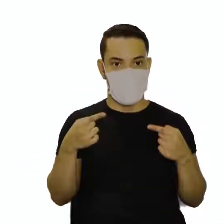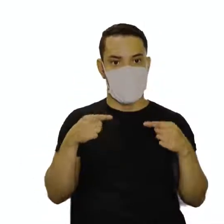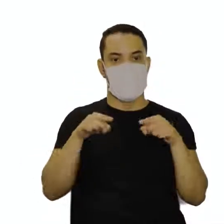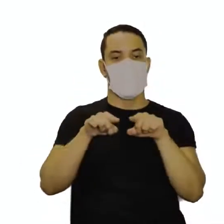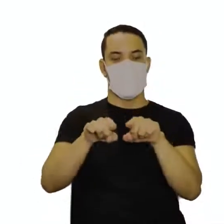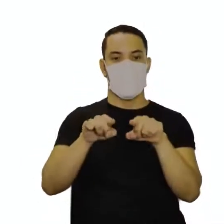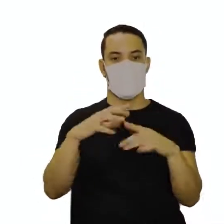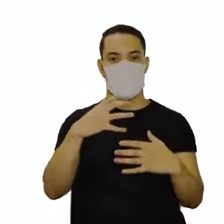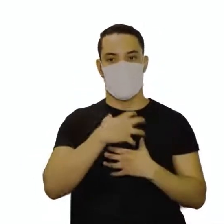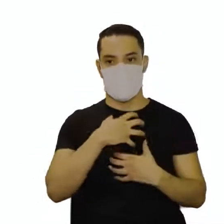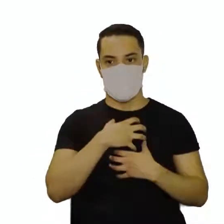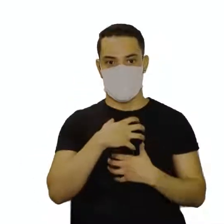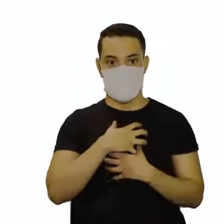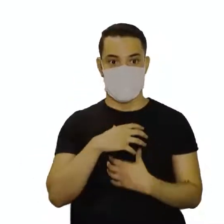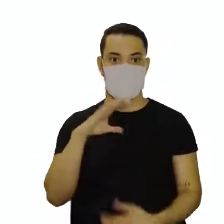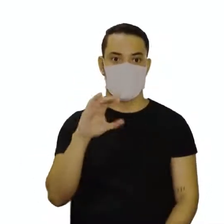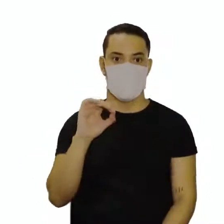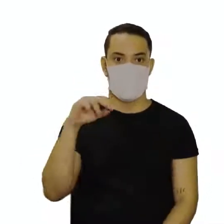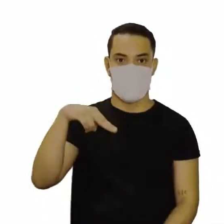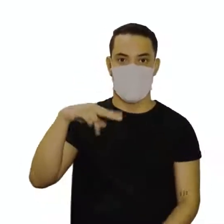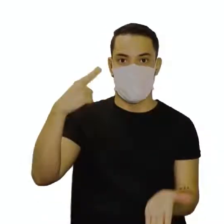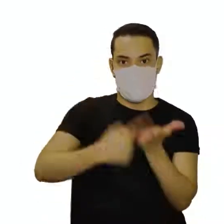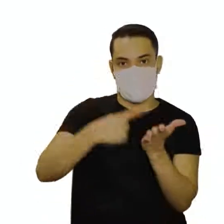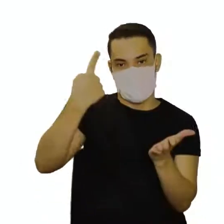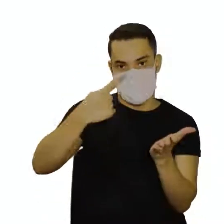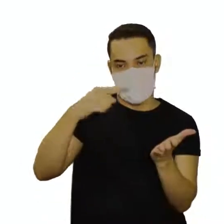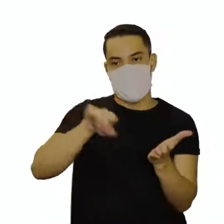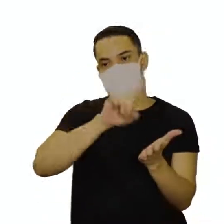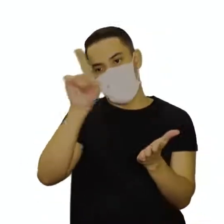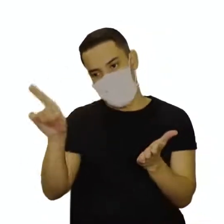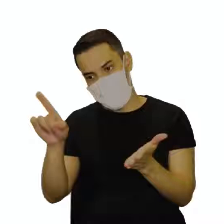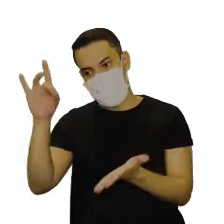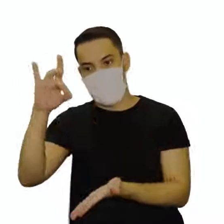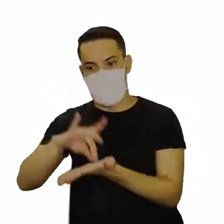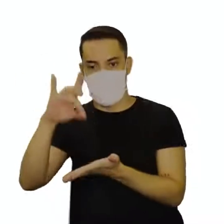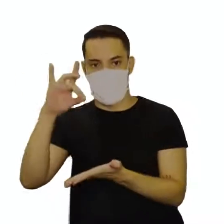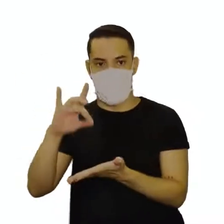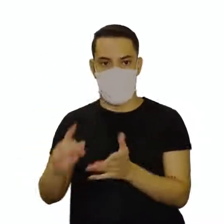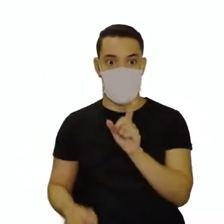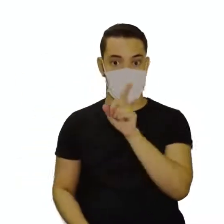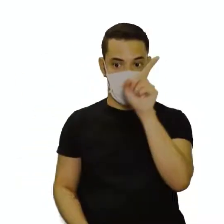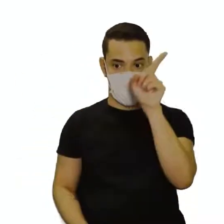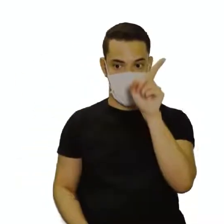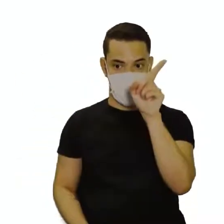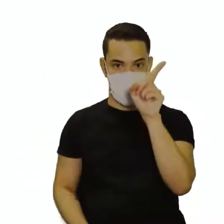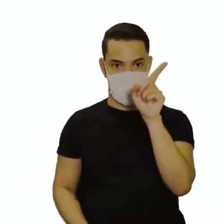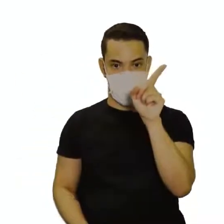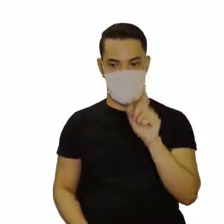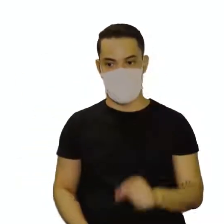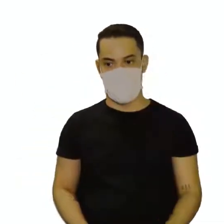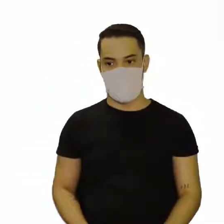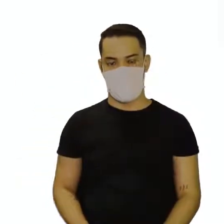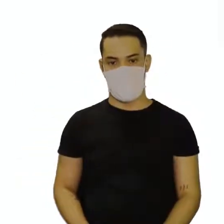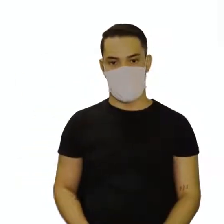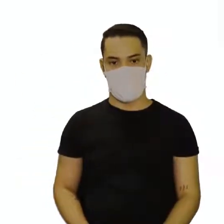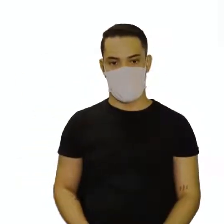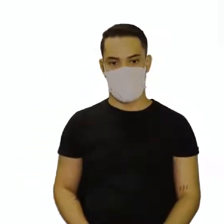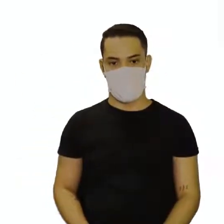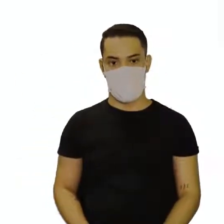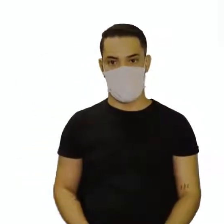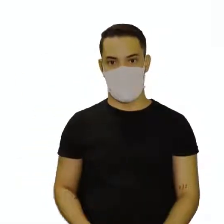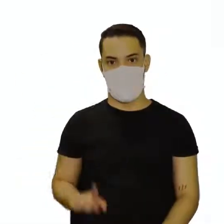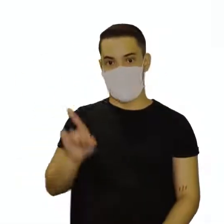existe o sentido real da corrente elétrica. Então, vamos voltar. Sentido convencional primeiro. Olha o que está